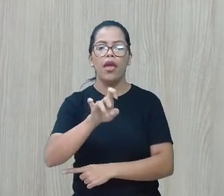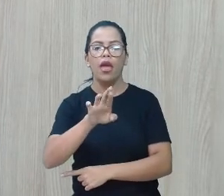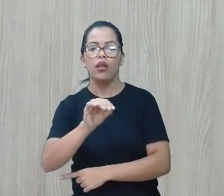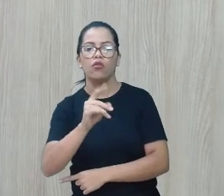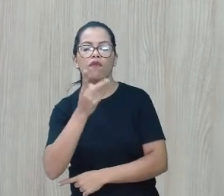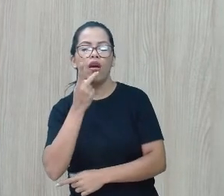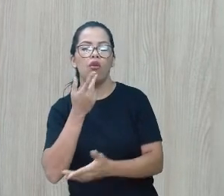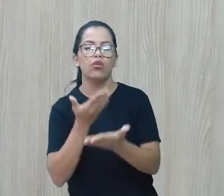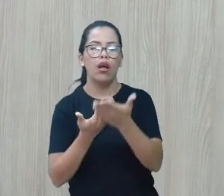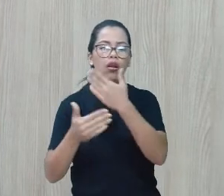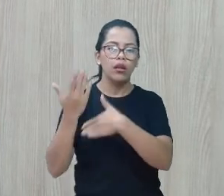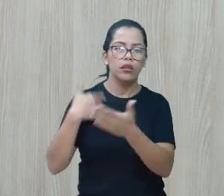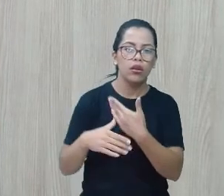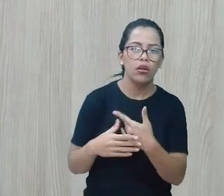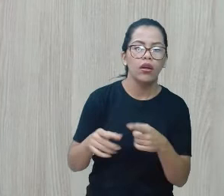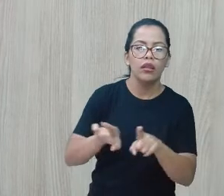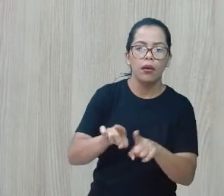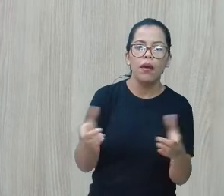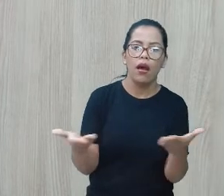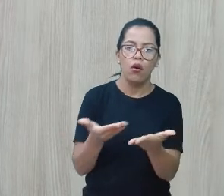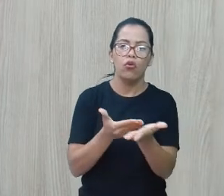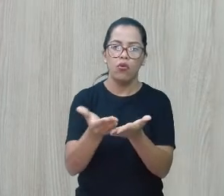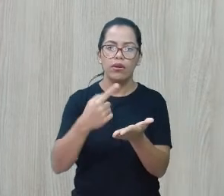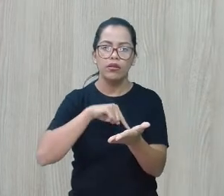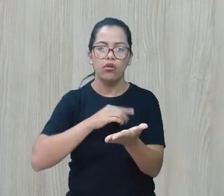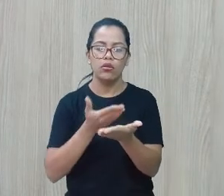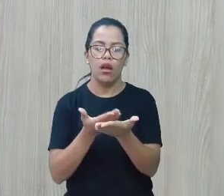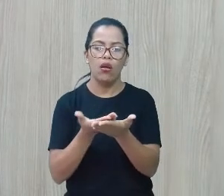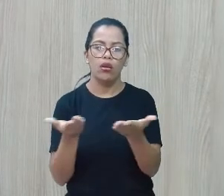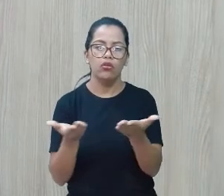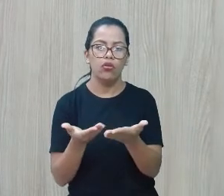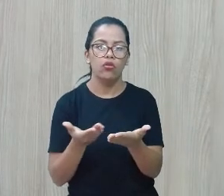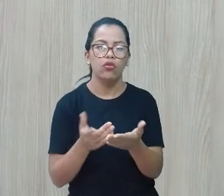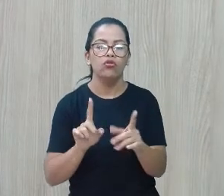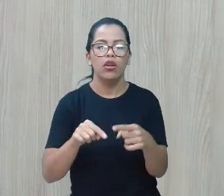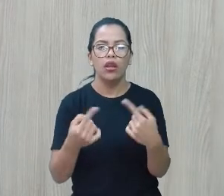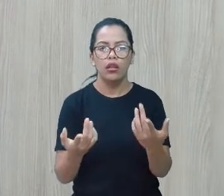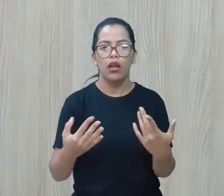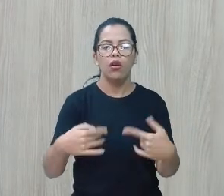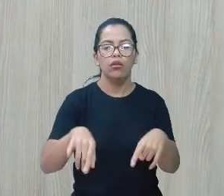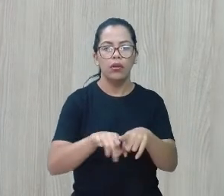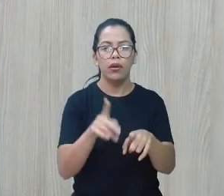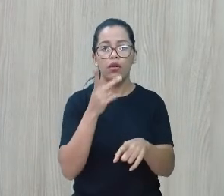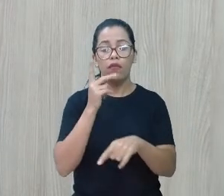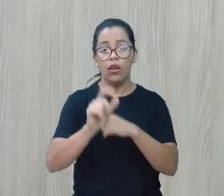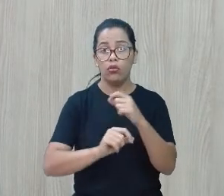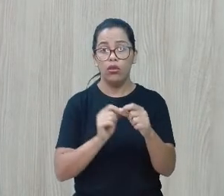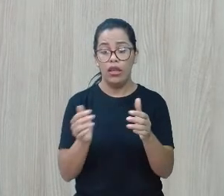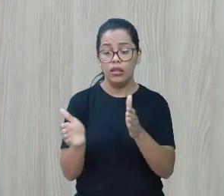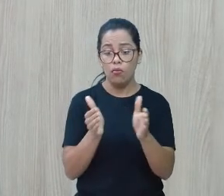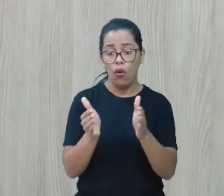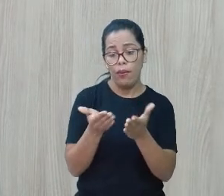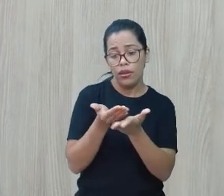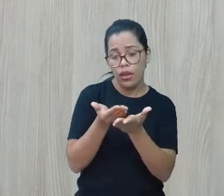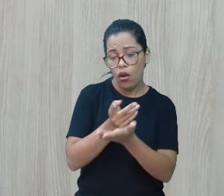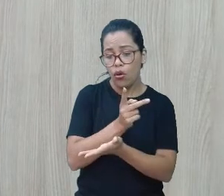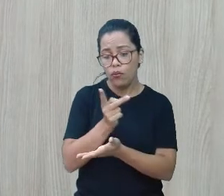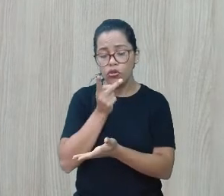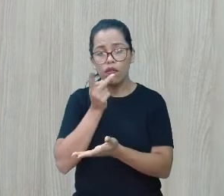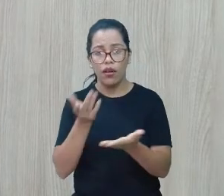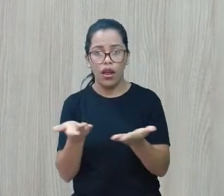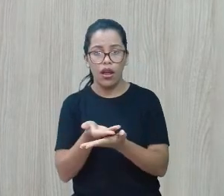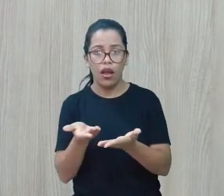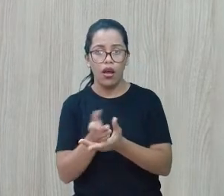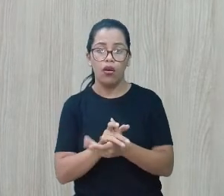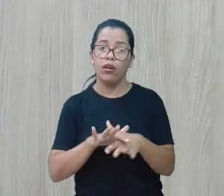na aula anterior, quanto no começo dessa aula, e eu estou acabando de escrever aqui exatamente essa parte da aula que o professor Pedro vai fazer agora,